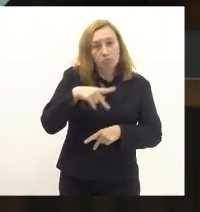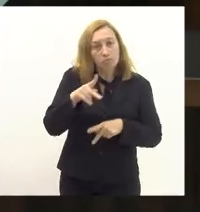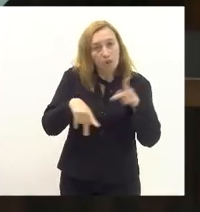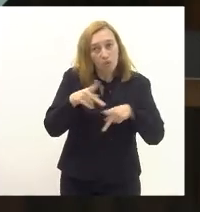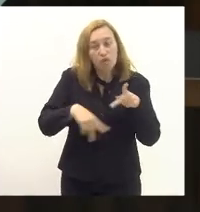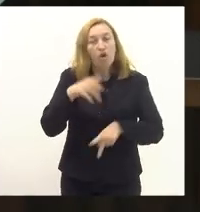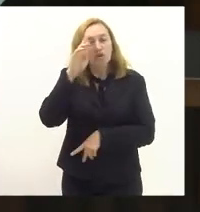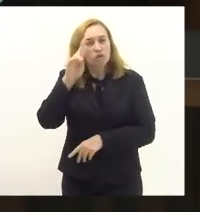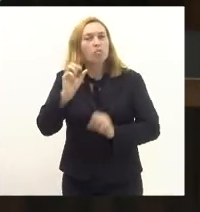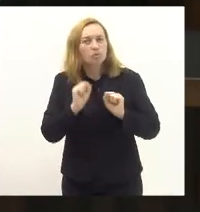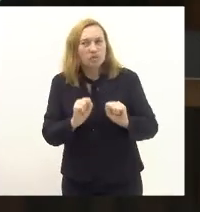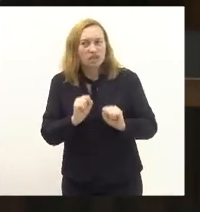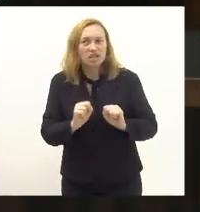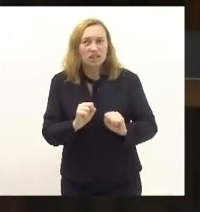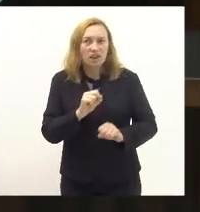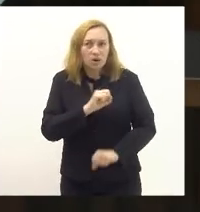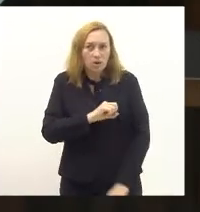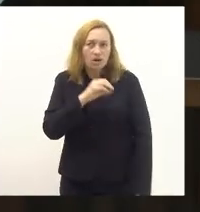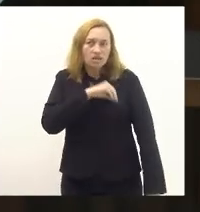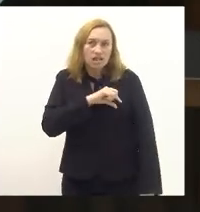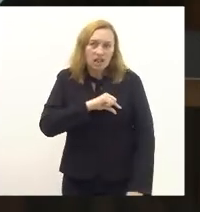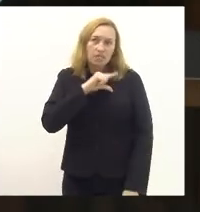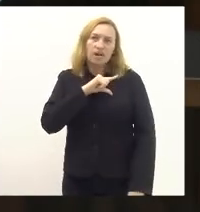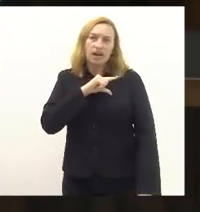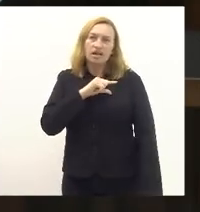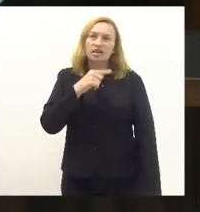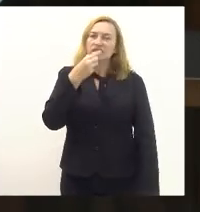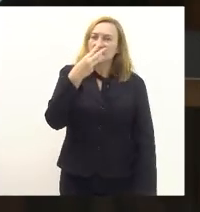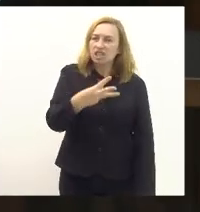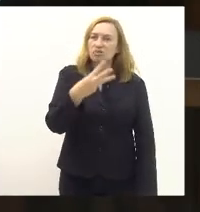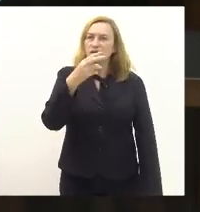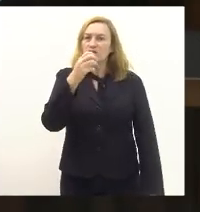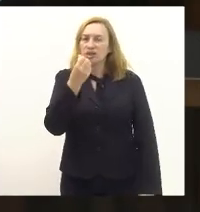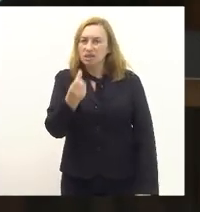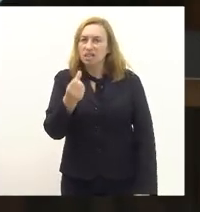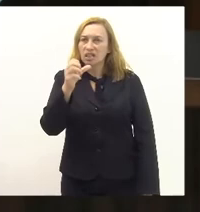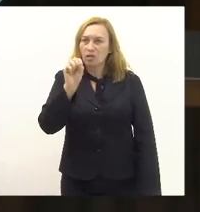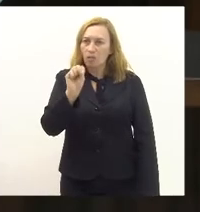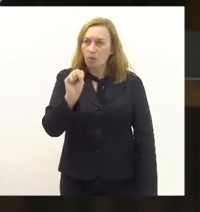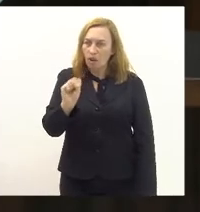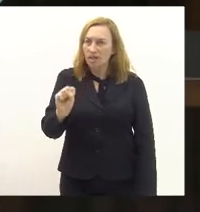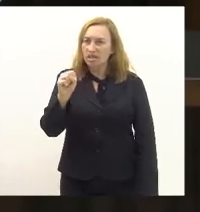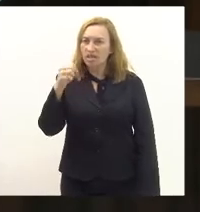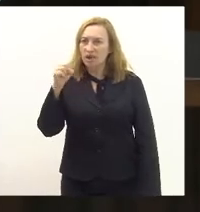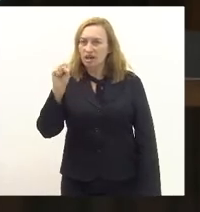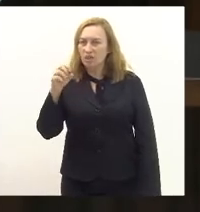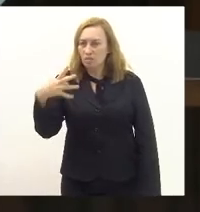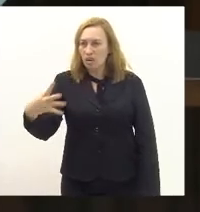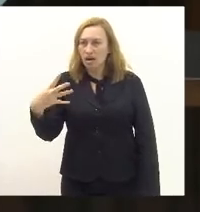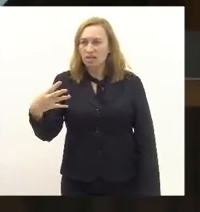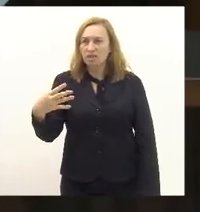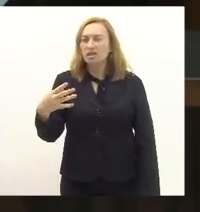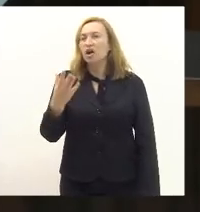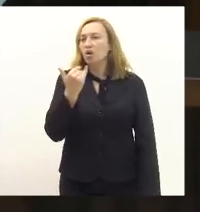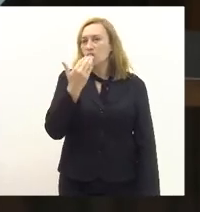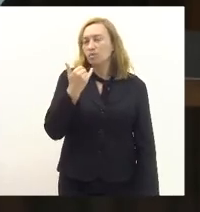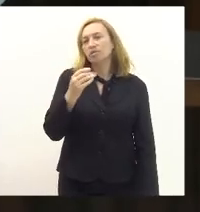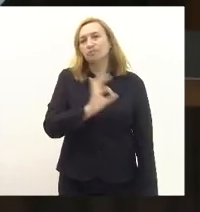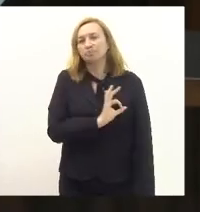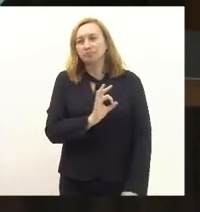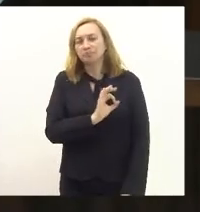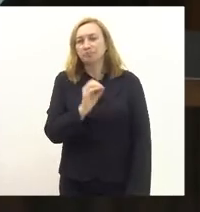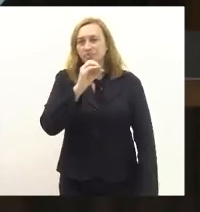poderia ter aumentado mais 3.144 refeições nos policiais civis. E na área da educação,